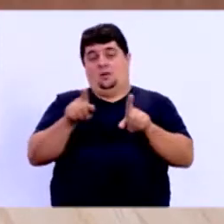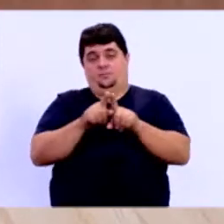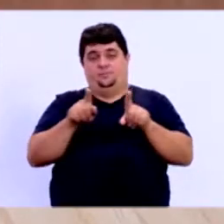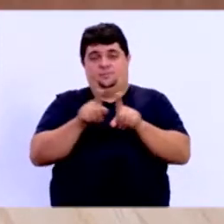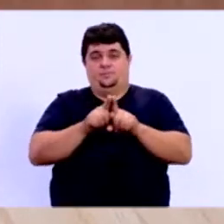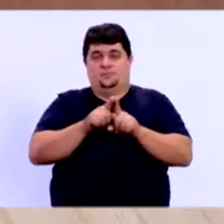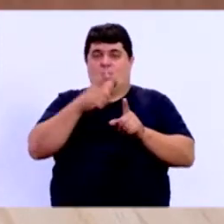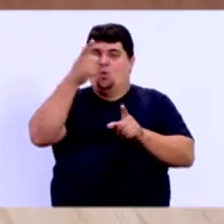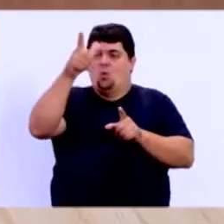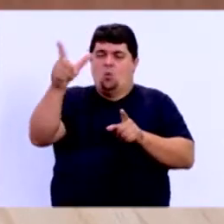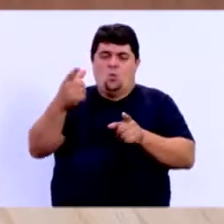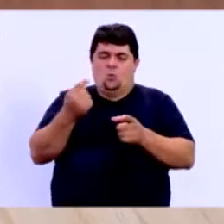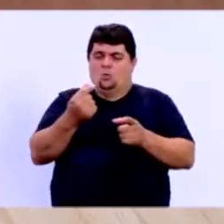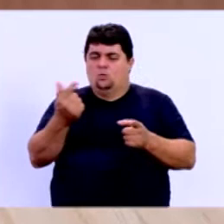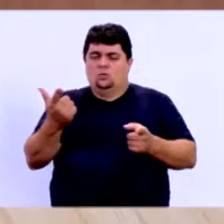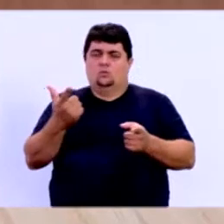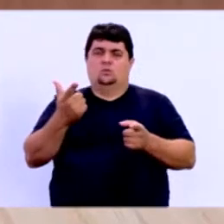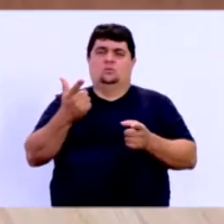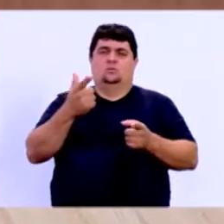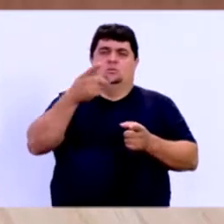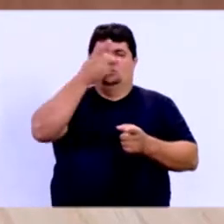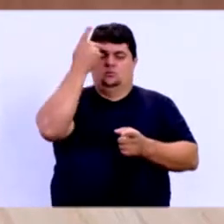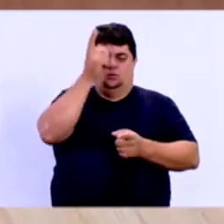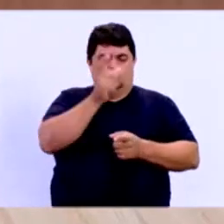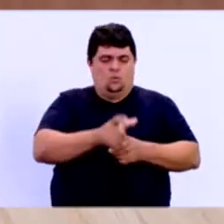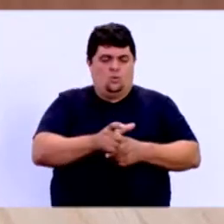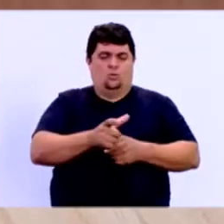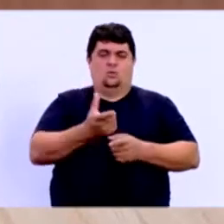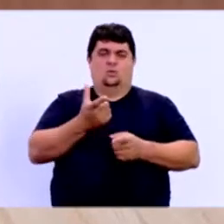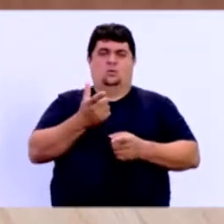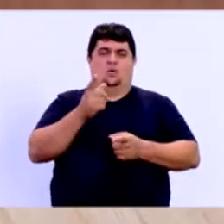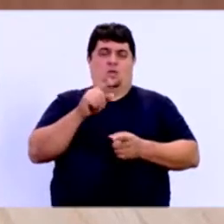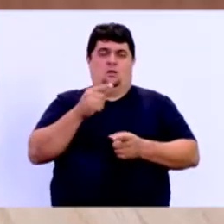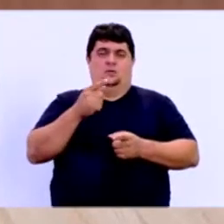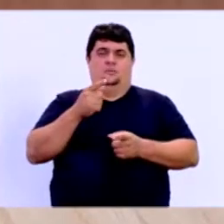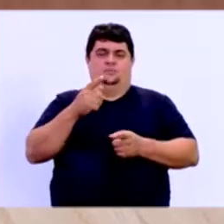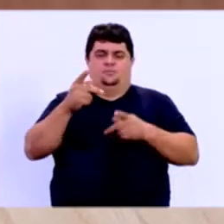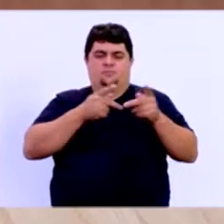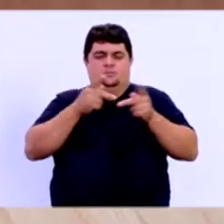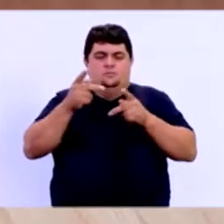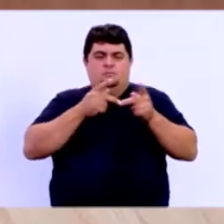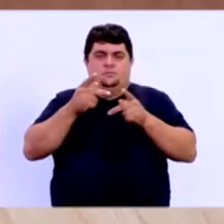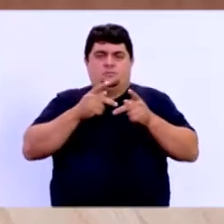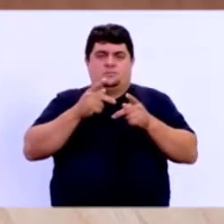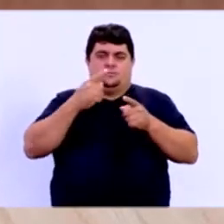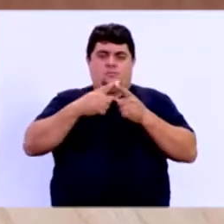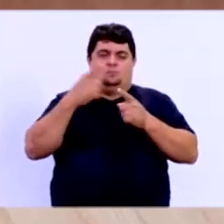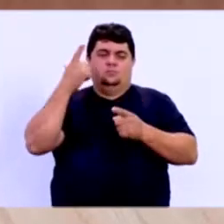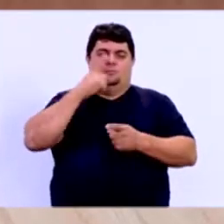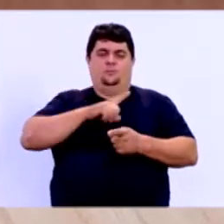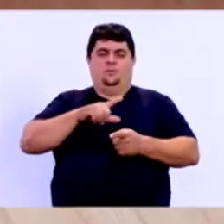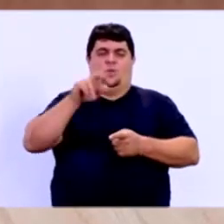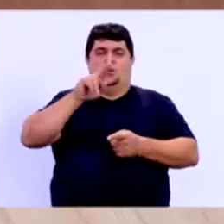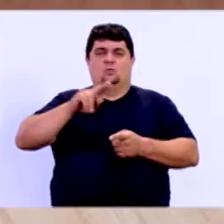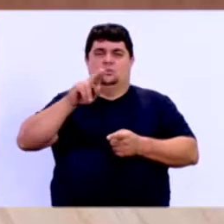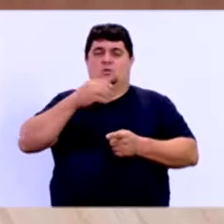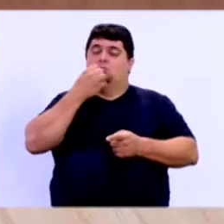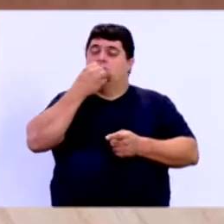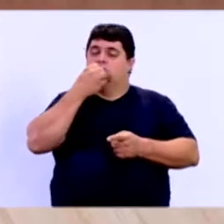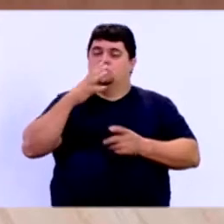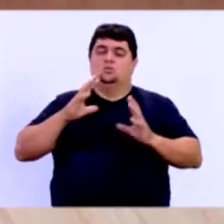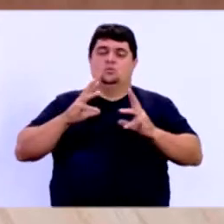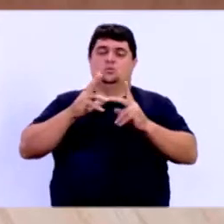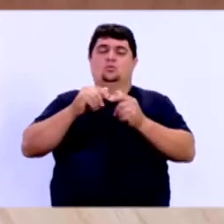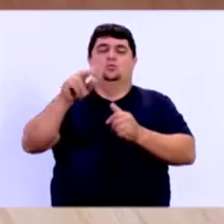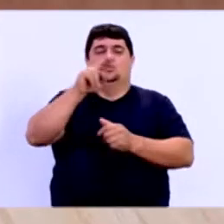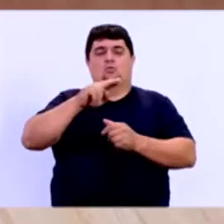os demais recursos, né? Para os recursos humanos. Seria uma forma de você planejar para conseguir utilizar bem os recursos que